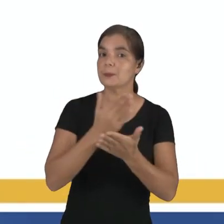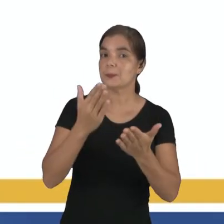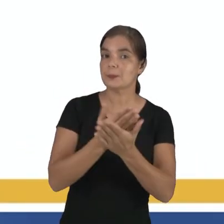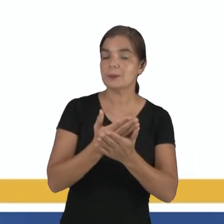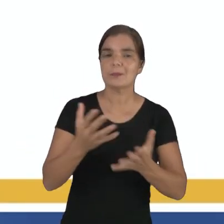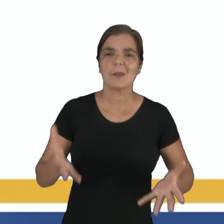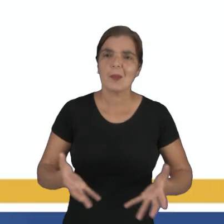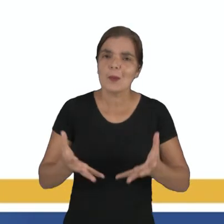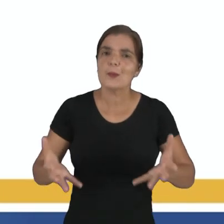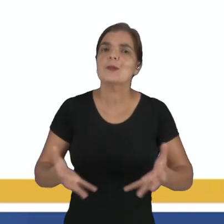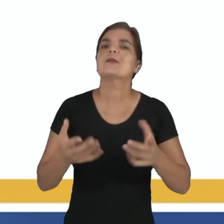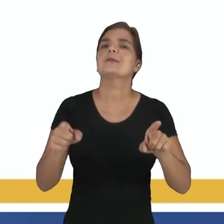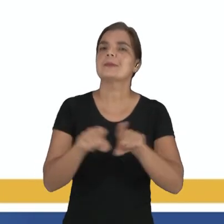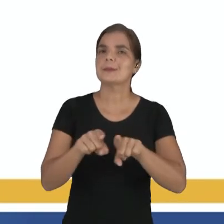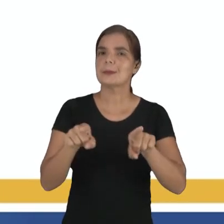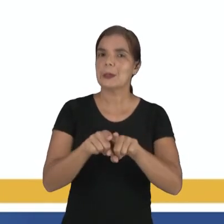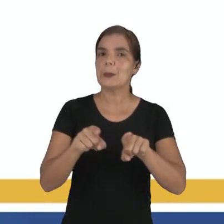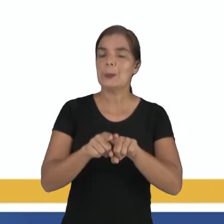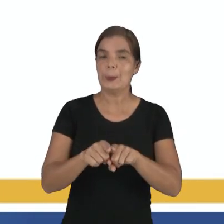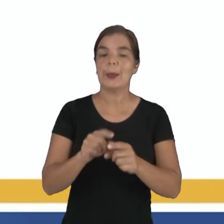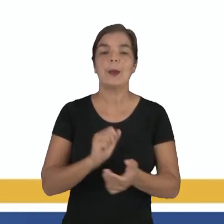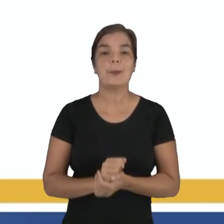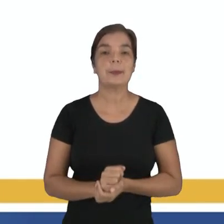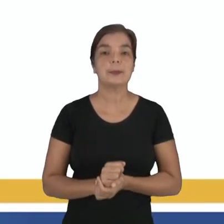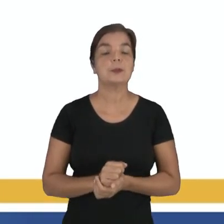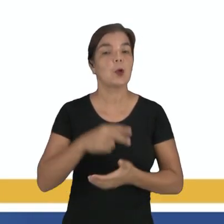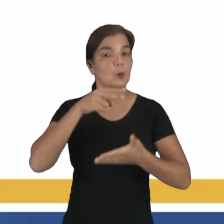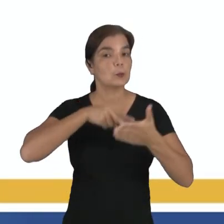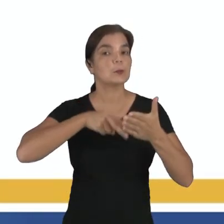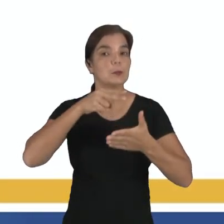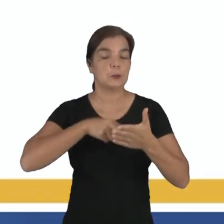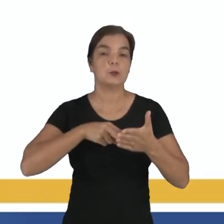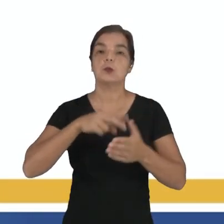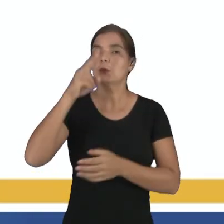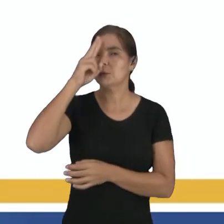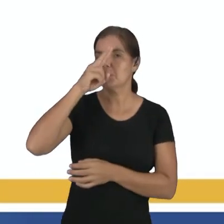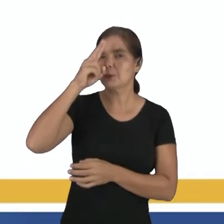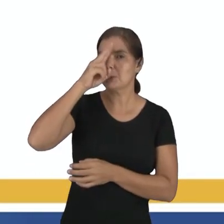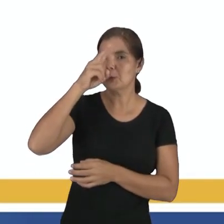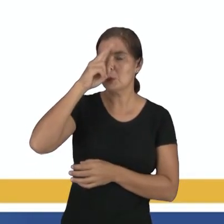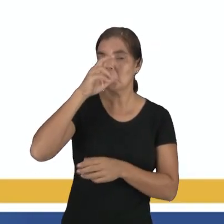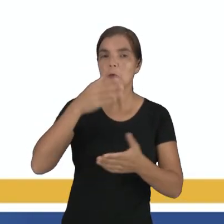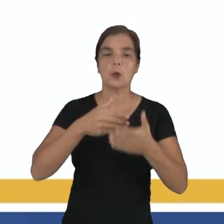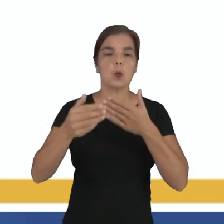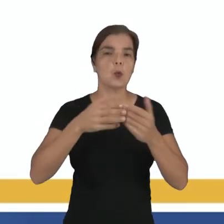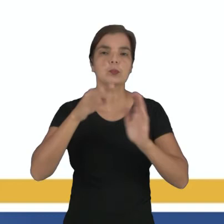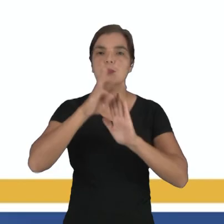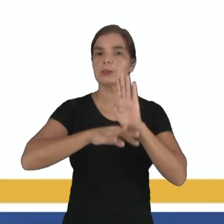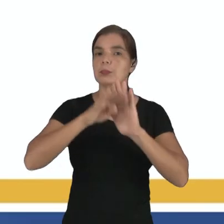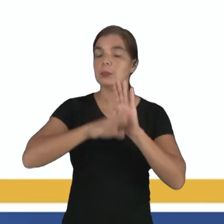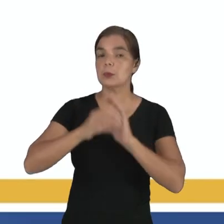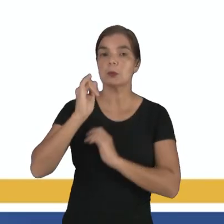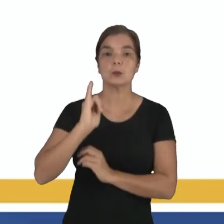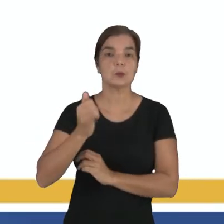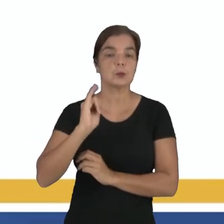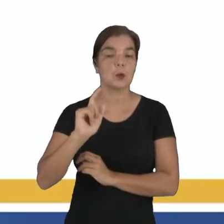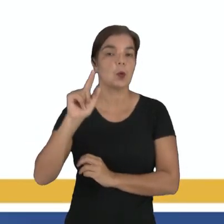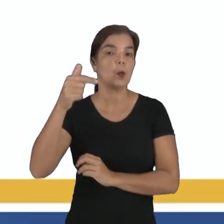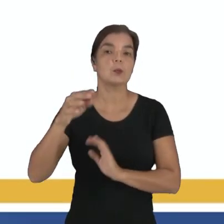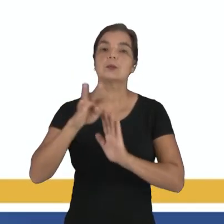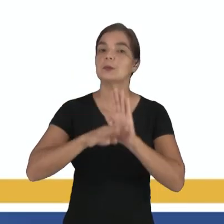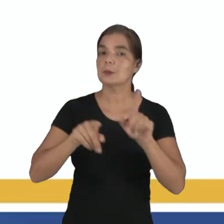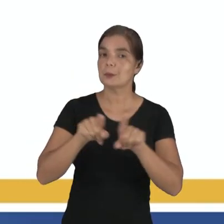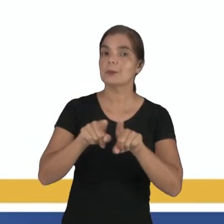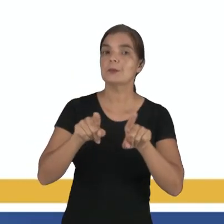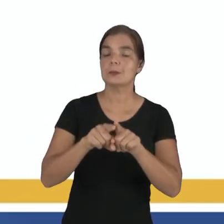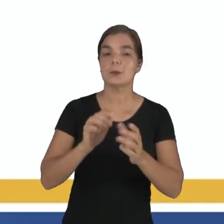livro. Incentive-os também a fazer determinada leitura de uma história, de qualquer texto narrativo ou qualquer outro